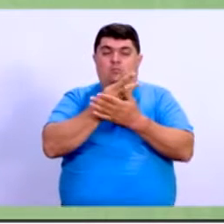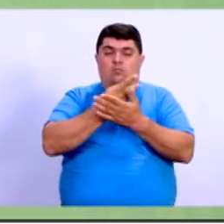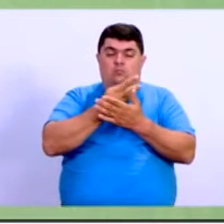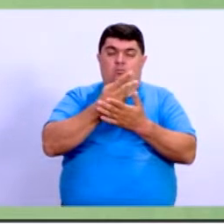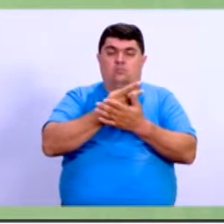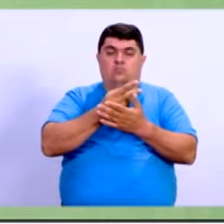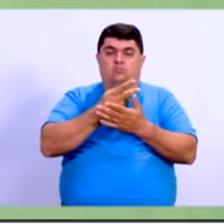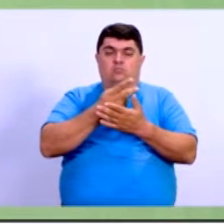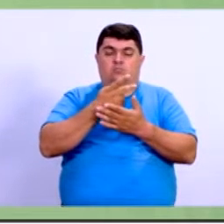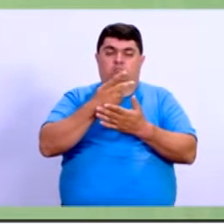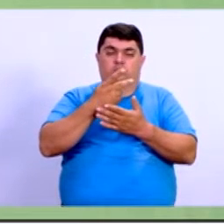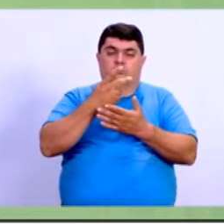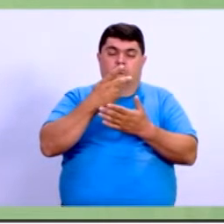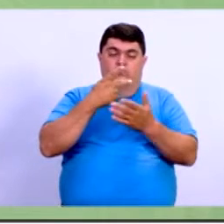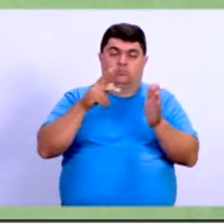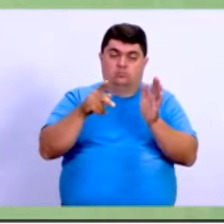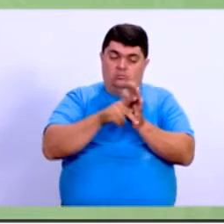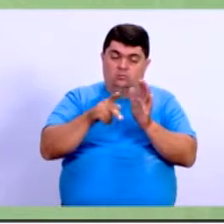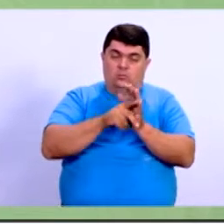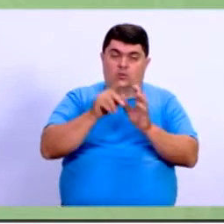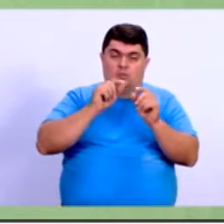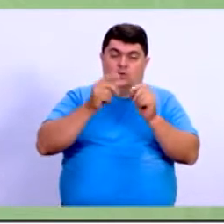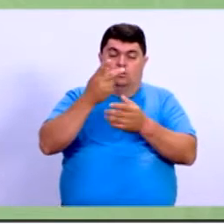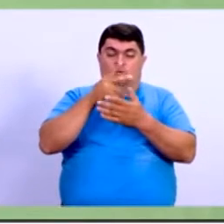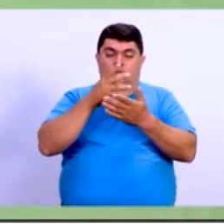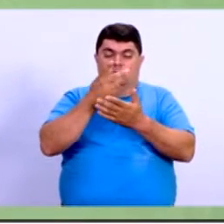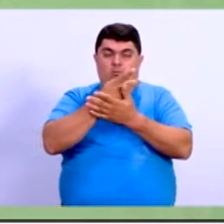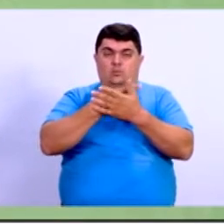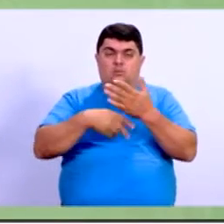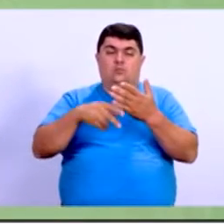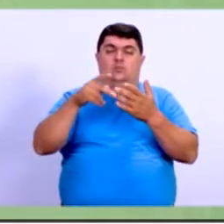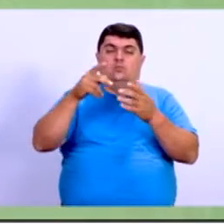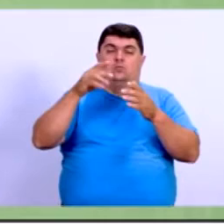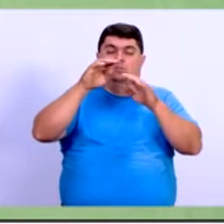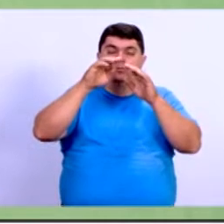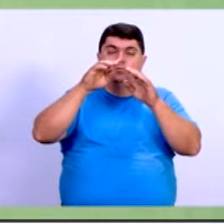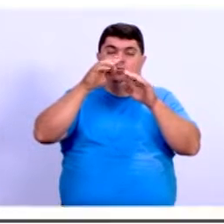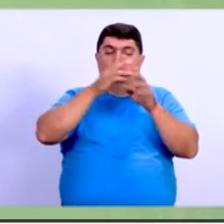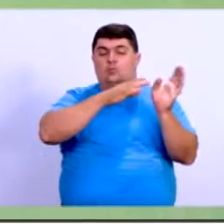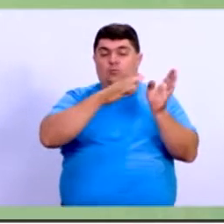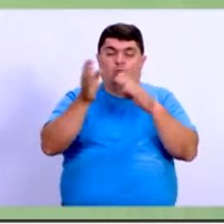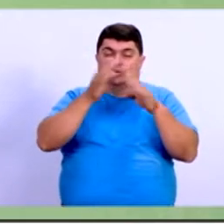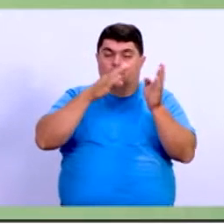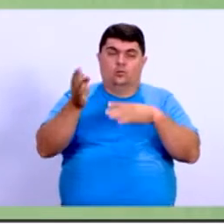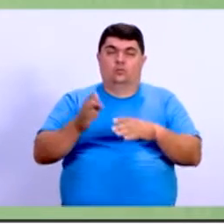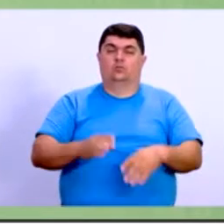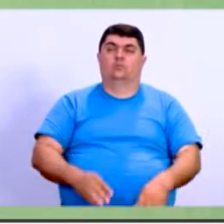sequência, para saber como as coisas acontecem. Quando? Em um processo.